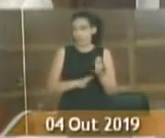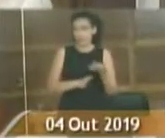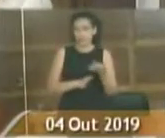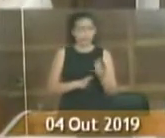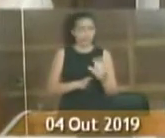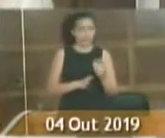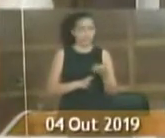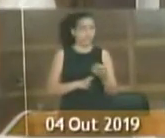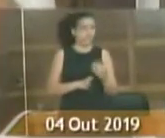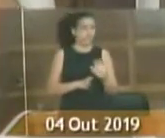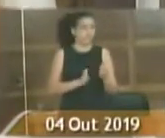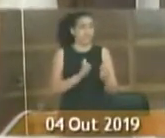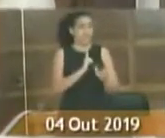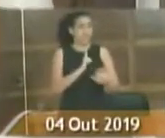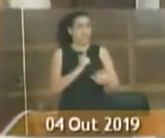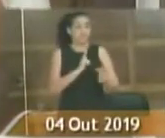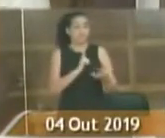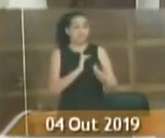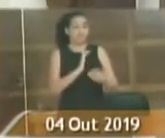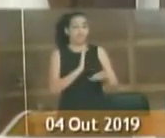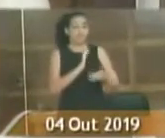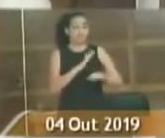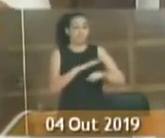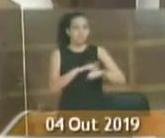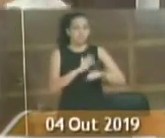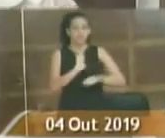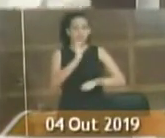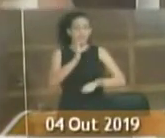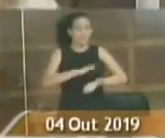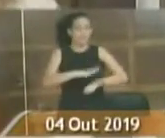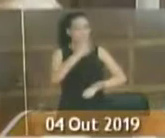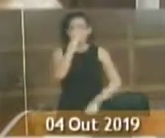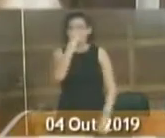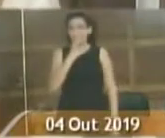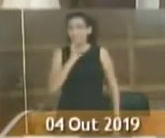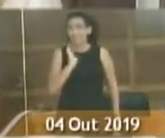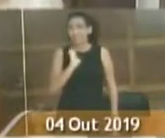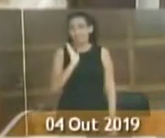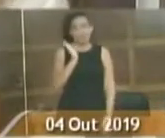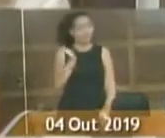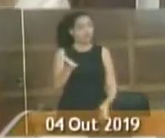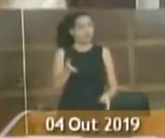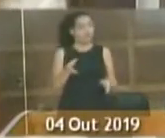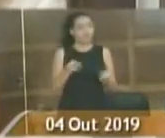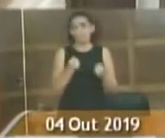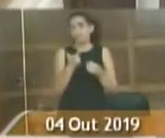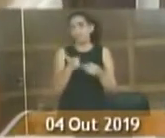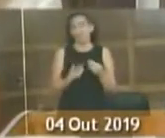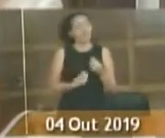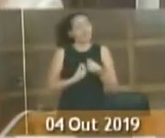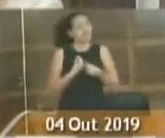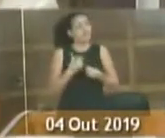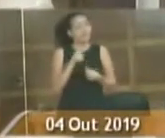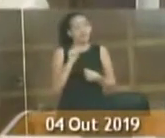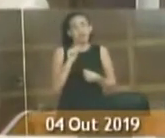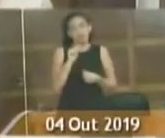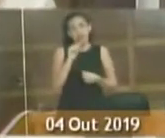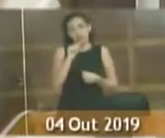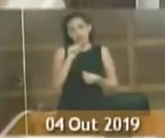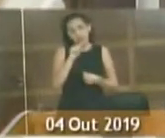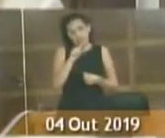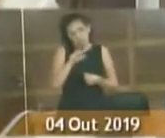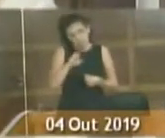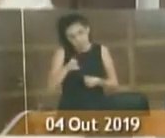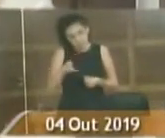animais que às vezes está tão avançado, igual eu falei, que já acometeu os órgãos, aí não tem como a gente tratar com essa luzinha, não.